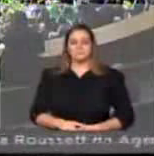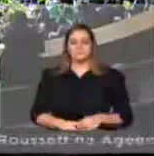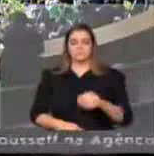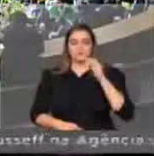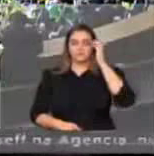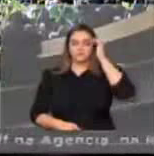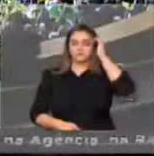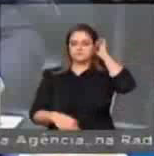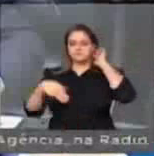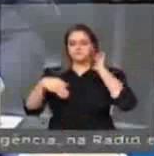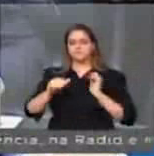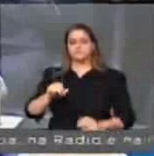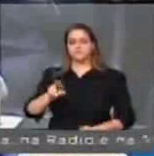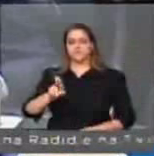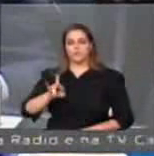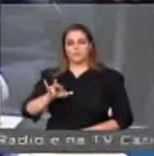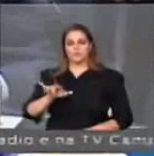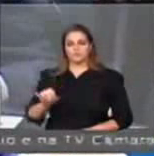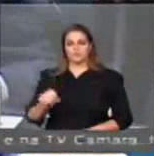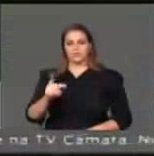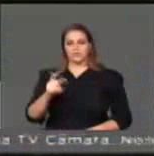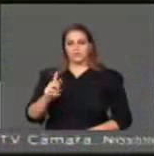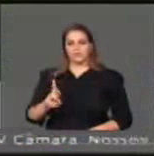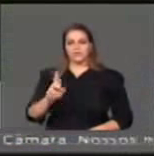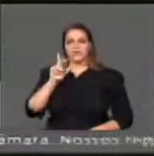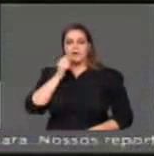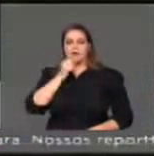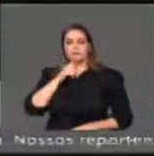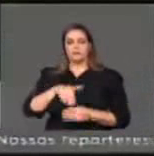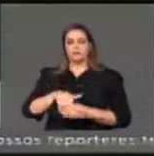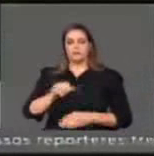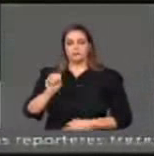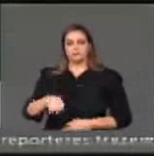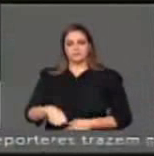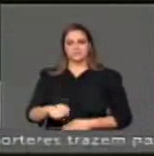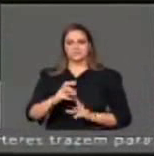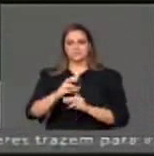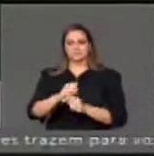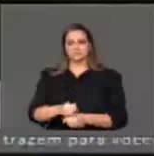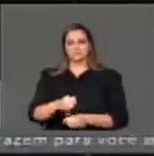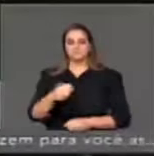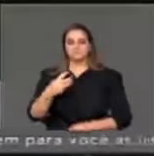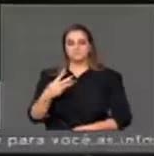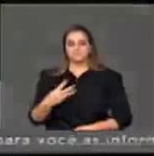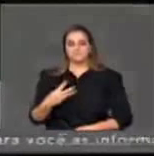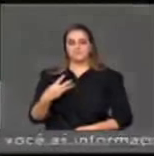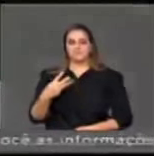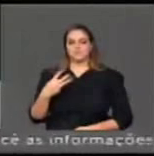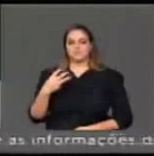Maurício Quintela, PR do estado de Alagoas, votou sim e acumulou